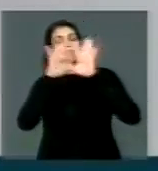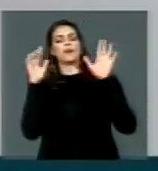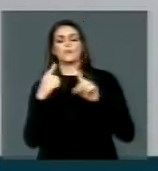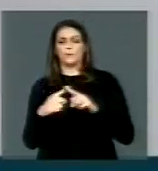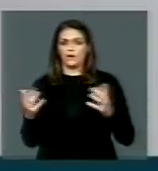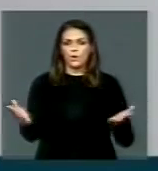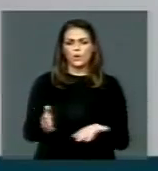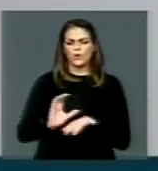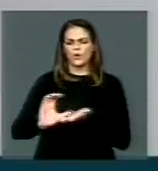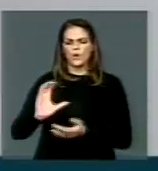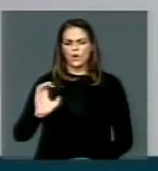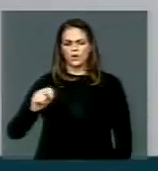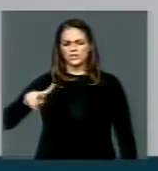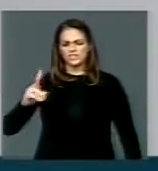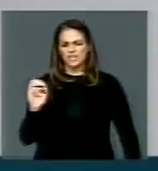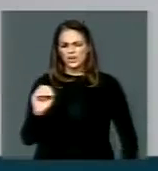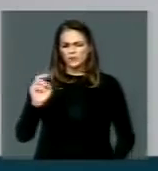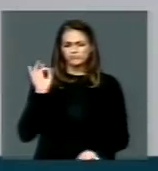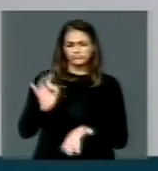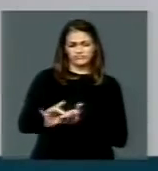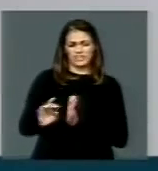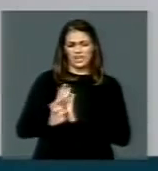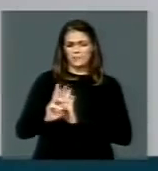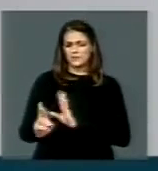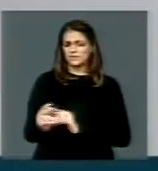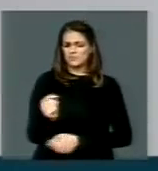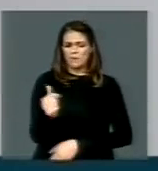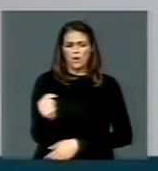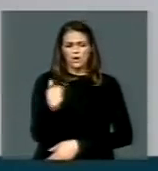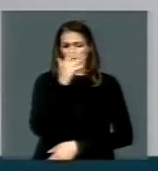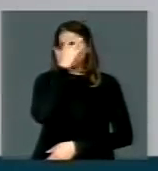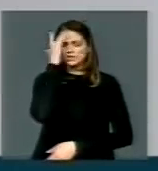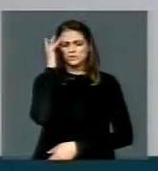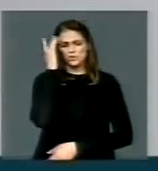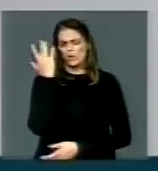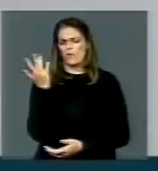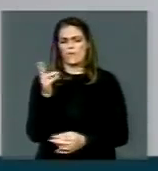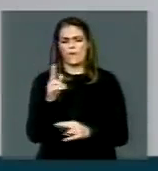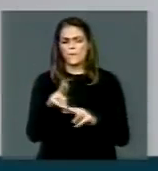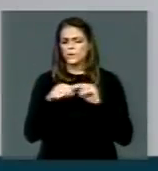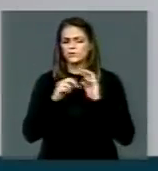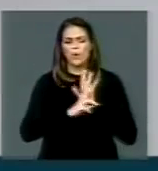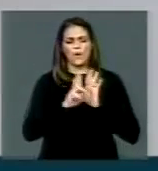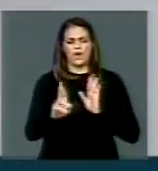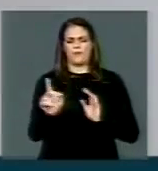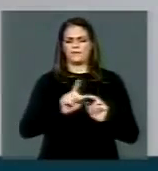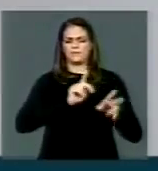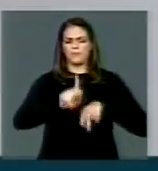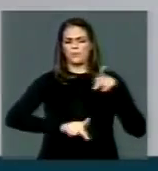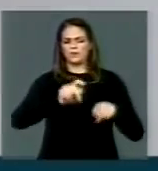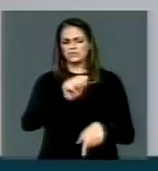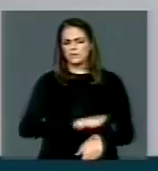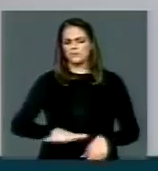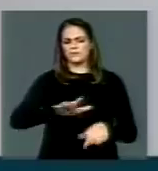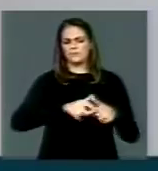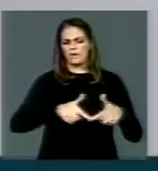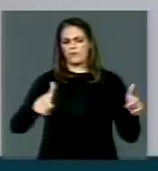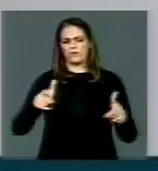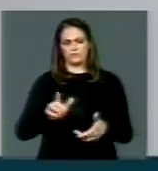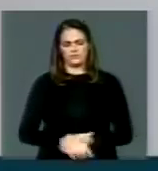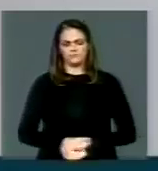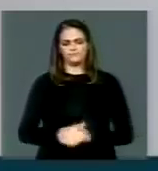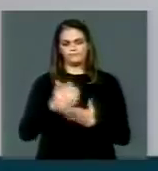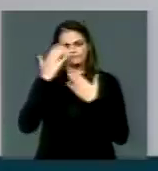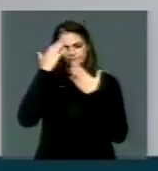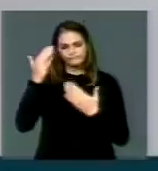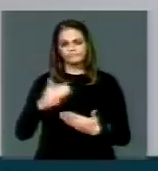hoje representam uma pequena minoria organizada que não vocaliza os verdadeiros interesses da população. Muito